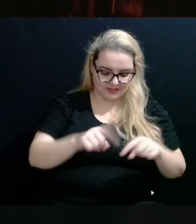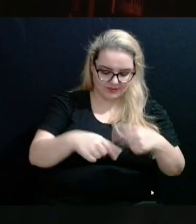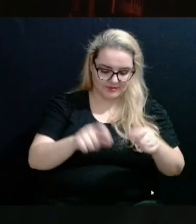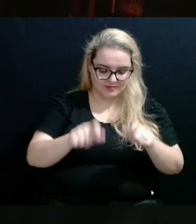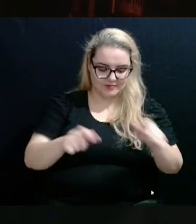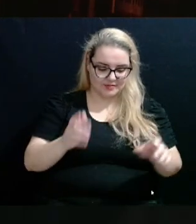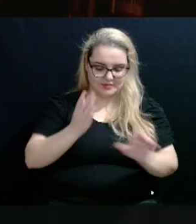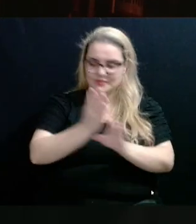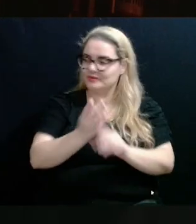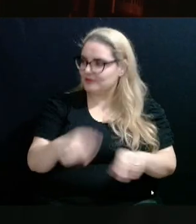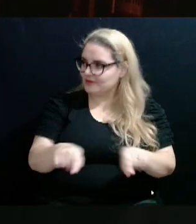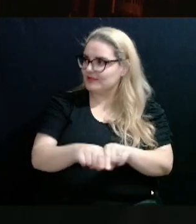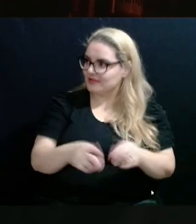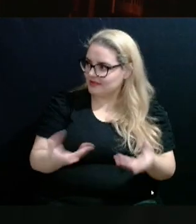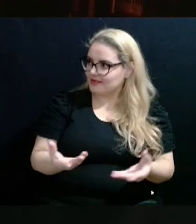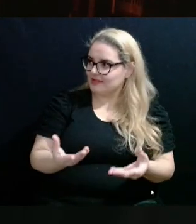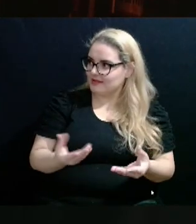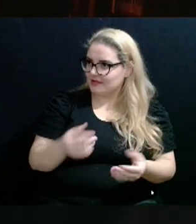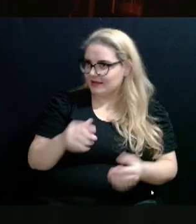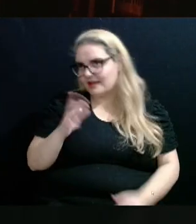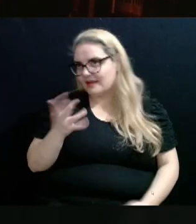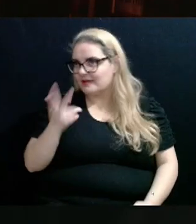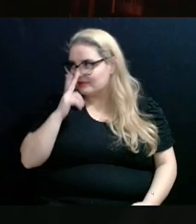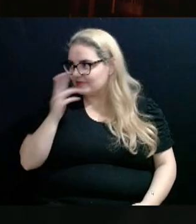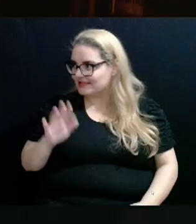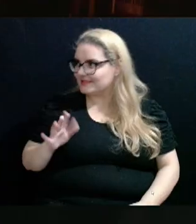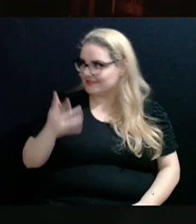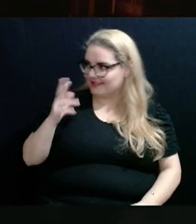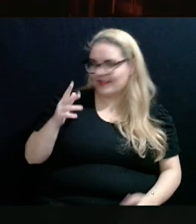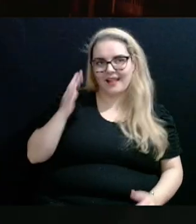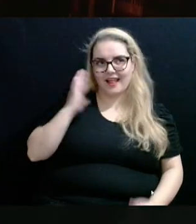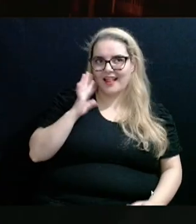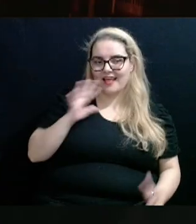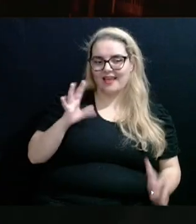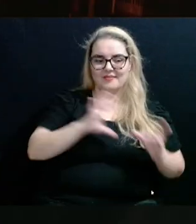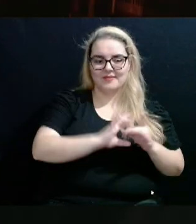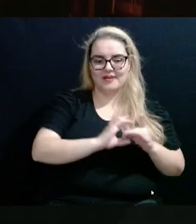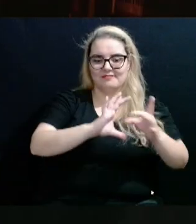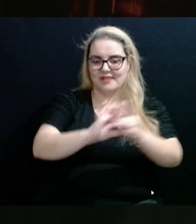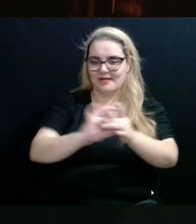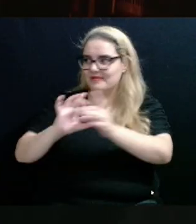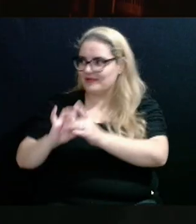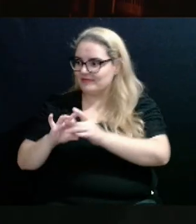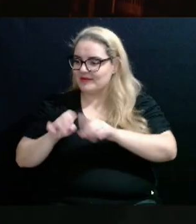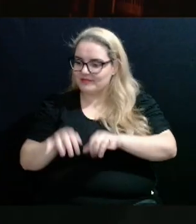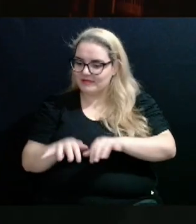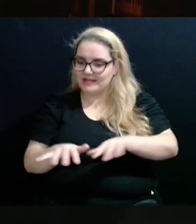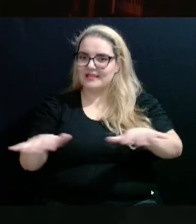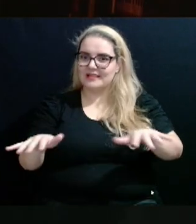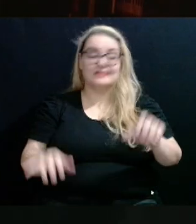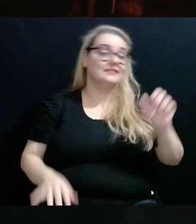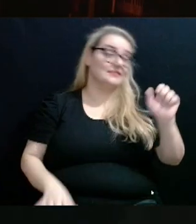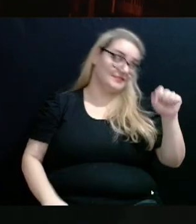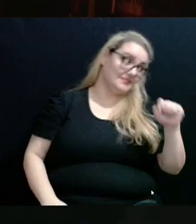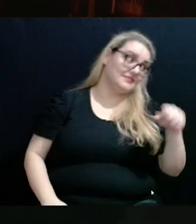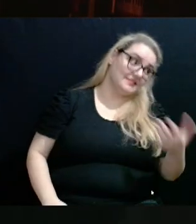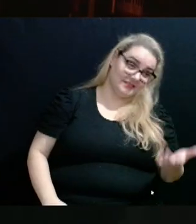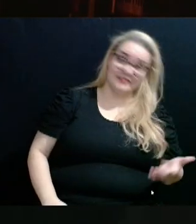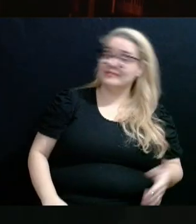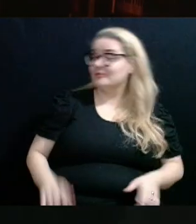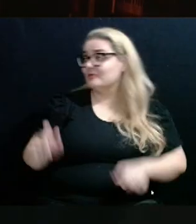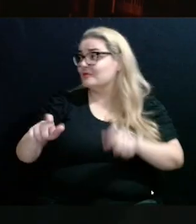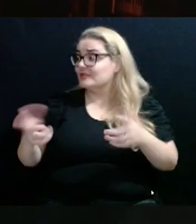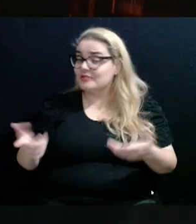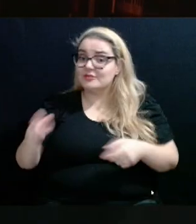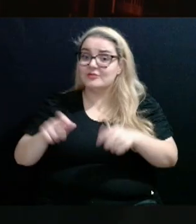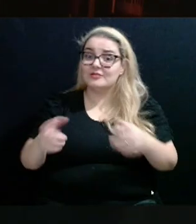assim bem legal que vai conectando, né? Formando uma teia, uma rede, né? de pessoas, mas que no final você vai ter